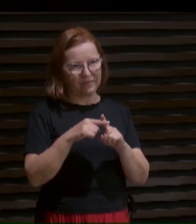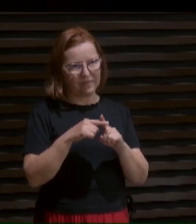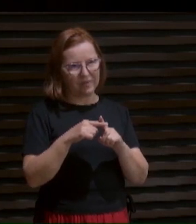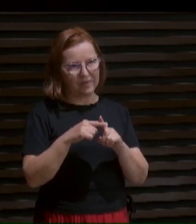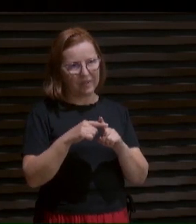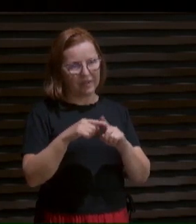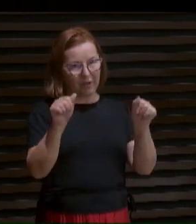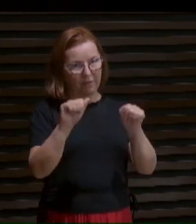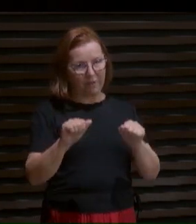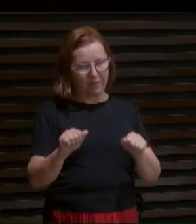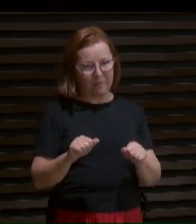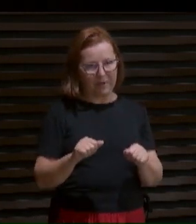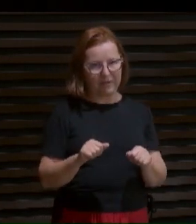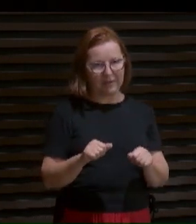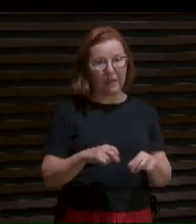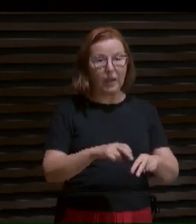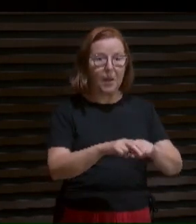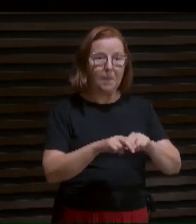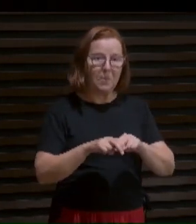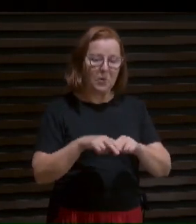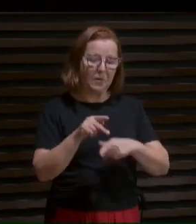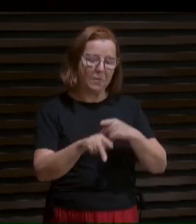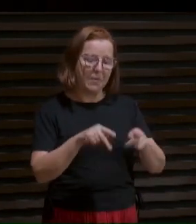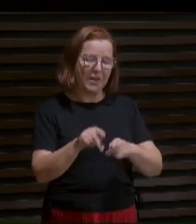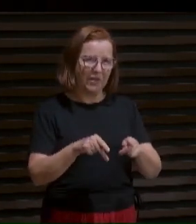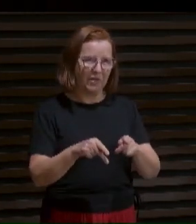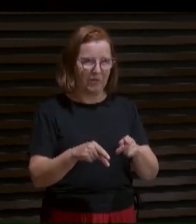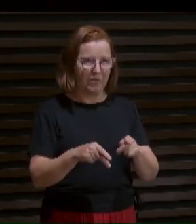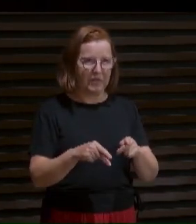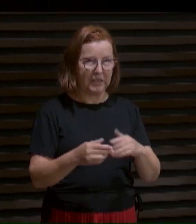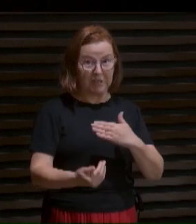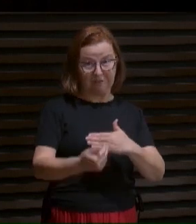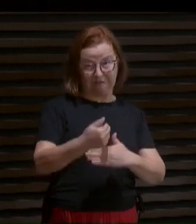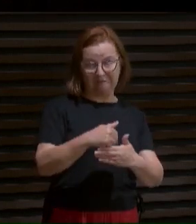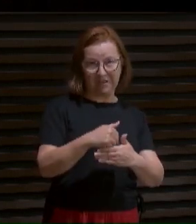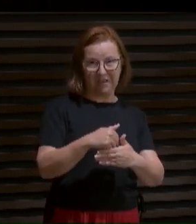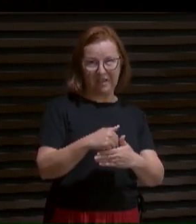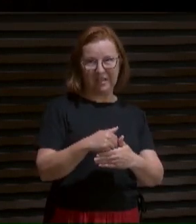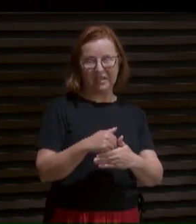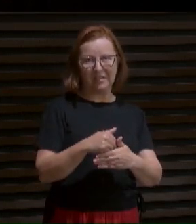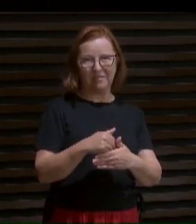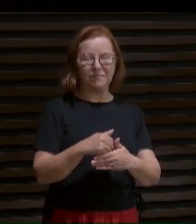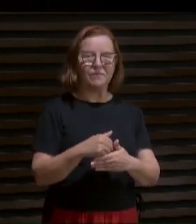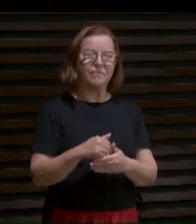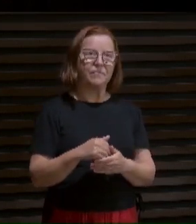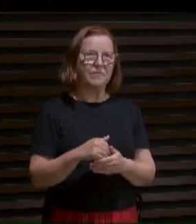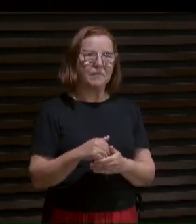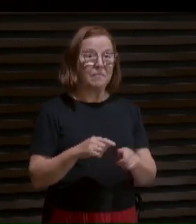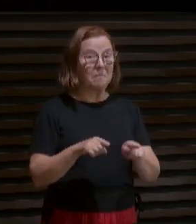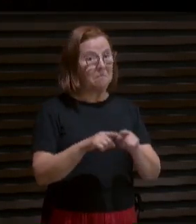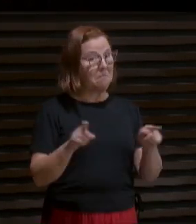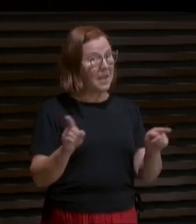que invadem o terreno, o perímetro de qualquer sistema, mas que não